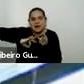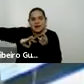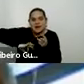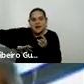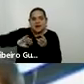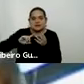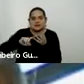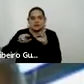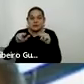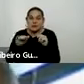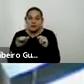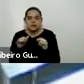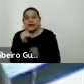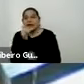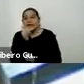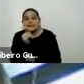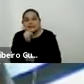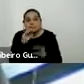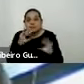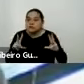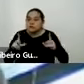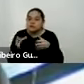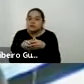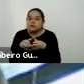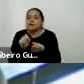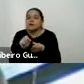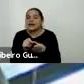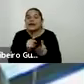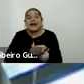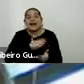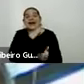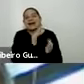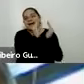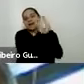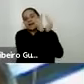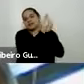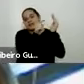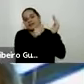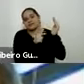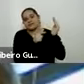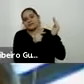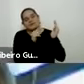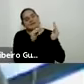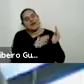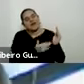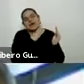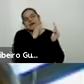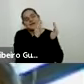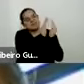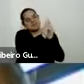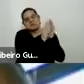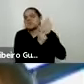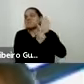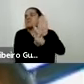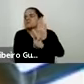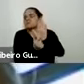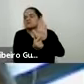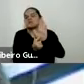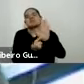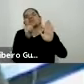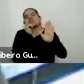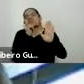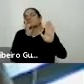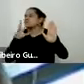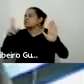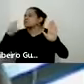da Renault, que foi um exemplo para toda a categoria. Eu acho que a greve da Renault foi o divisor de águas. Os trabalhadores da Renault deram o exemplo. Que o trabalhador